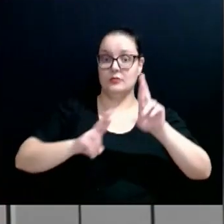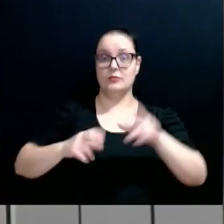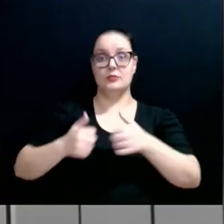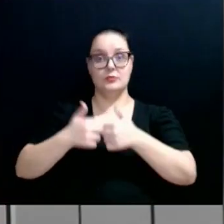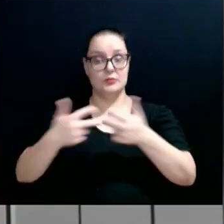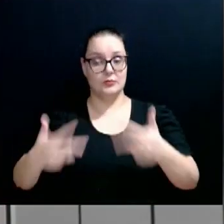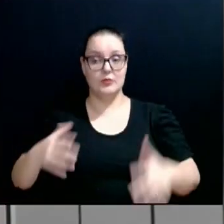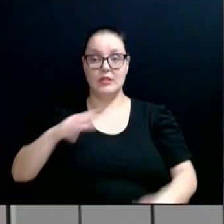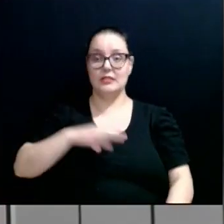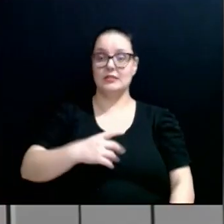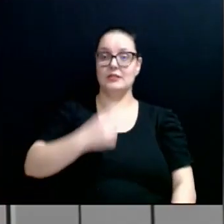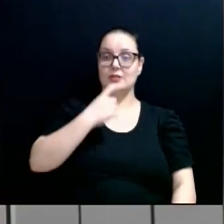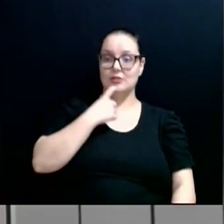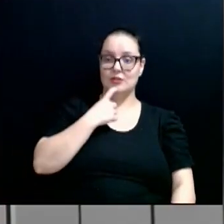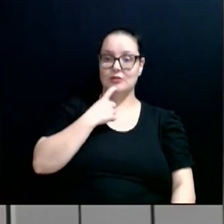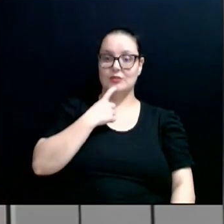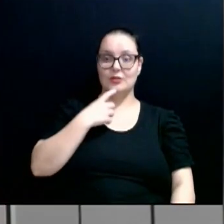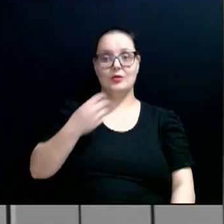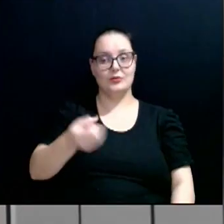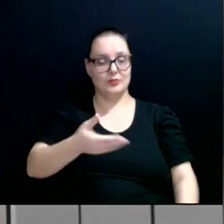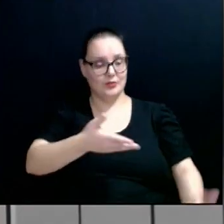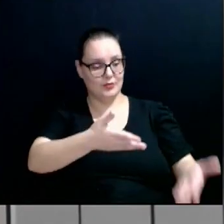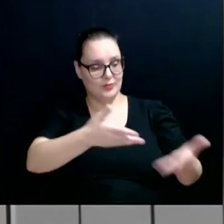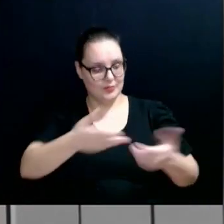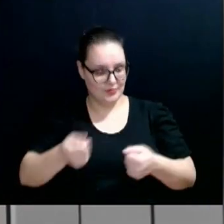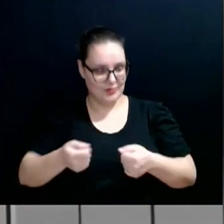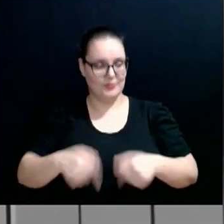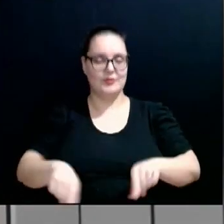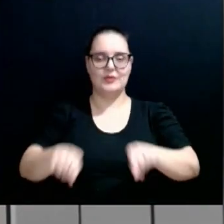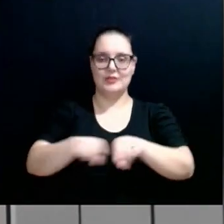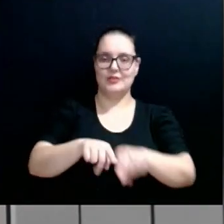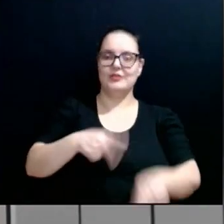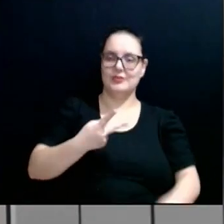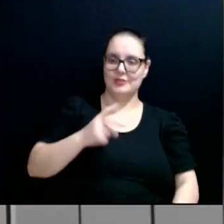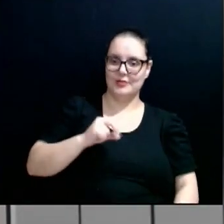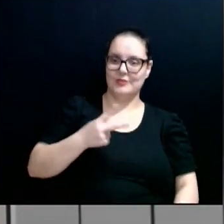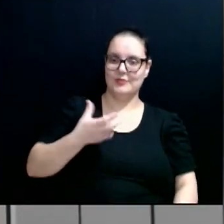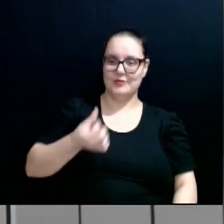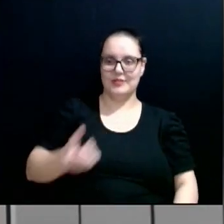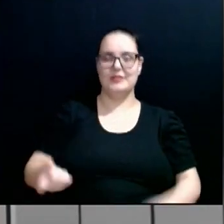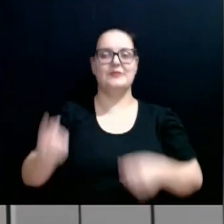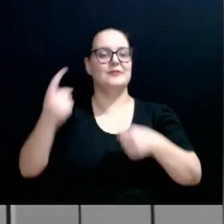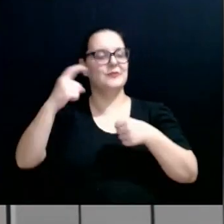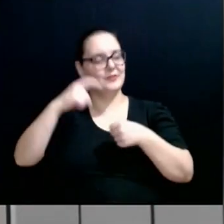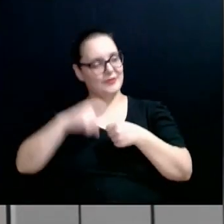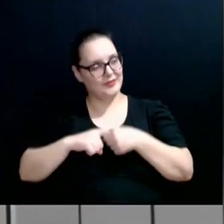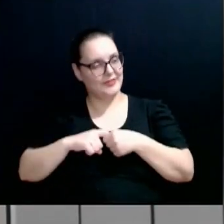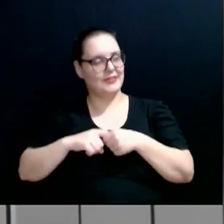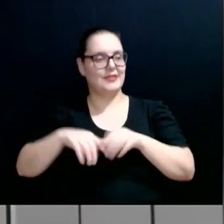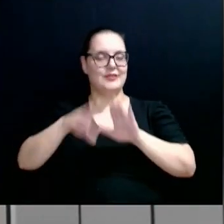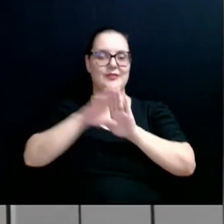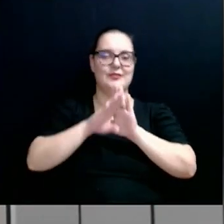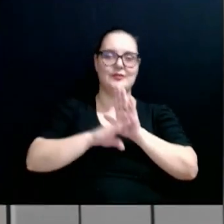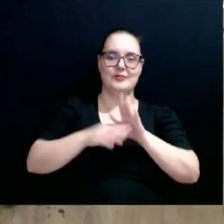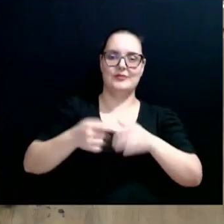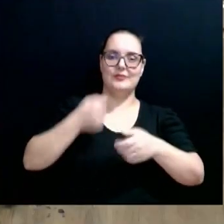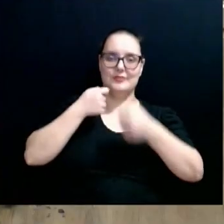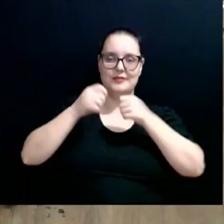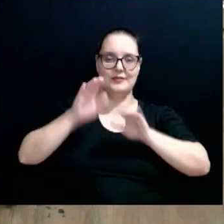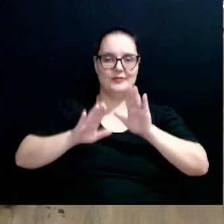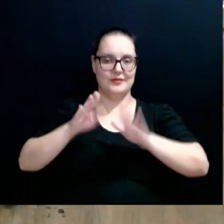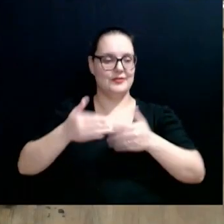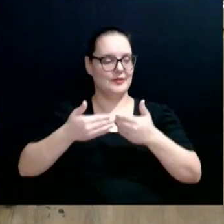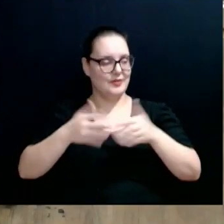Campinas. Já faço um novo convite para também em 2026 o senhor retornar até o programa Questão de Ordem e fica aberto às suas